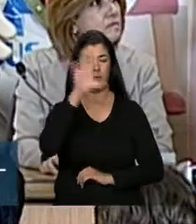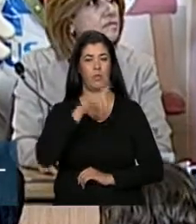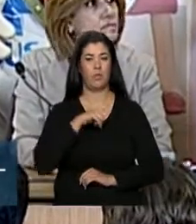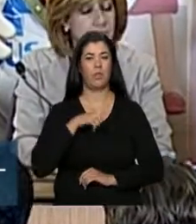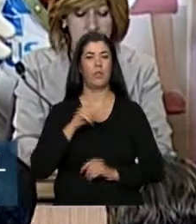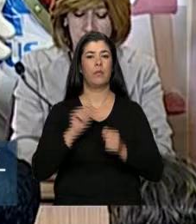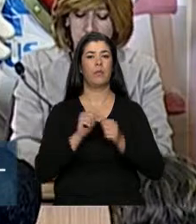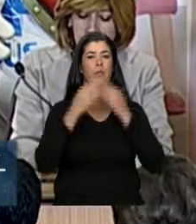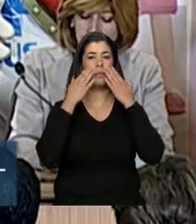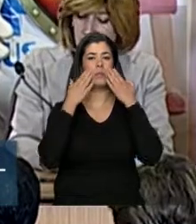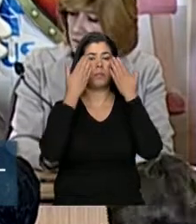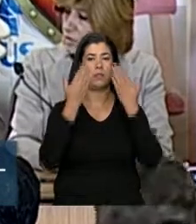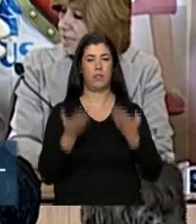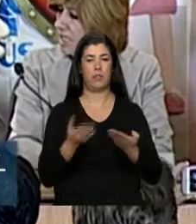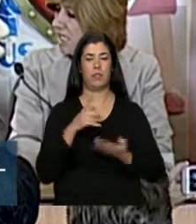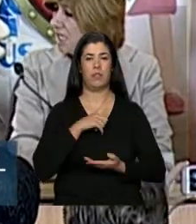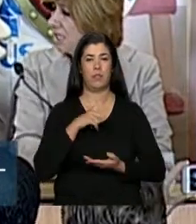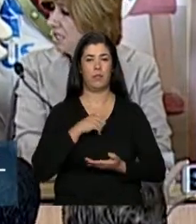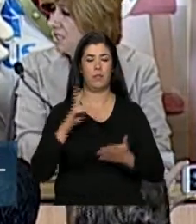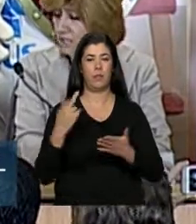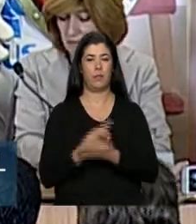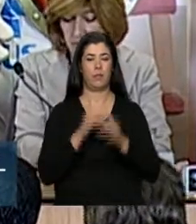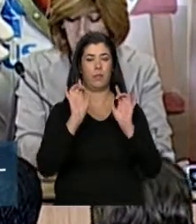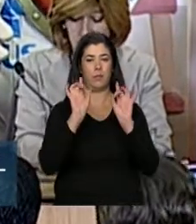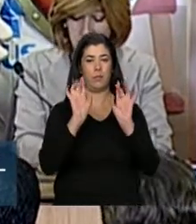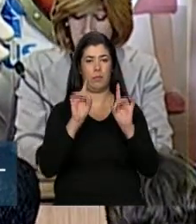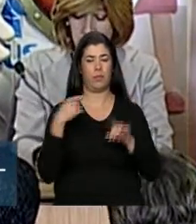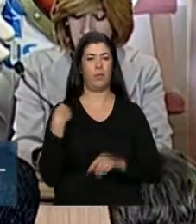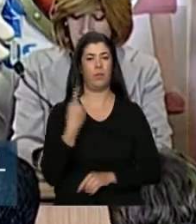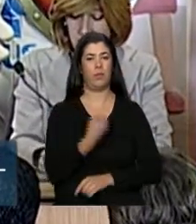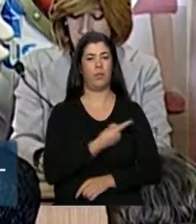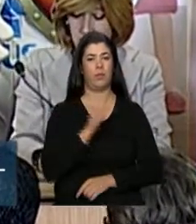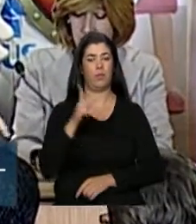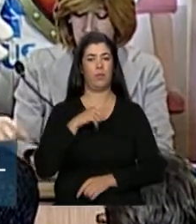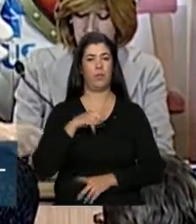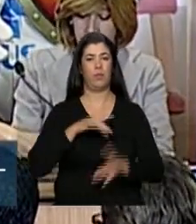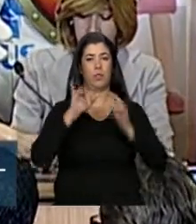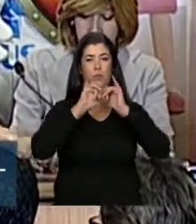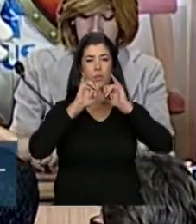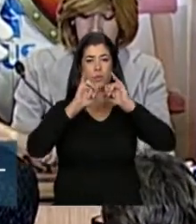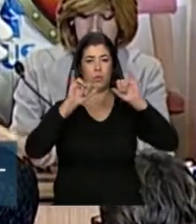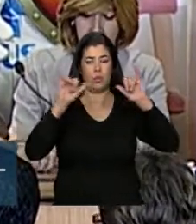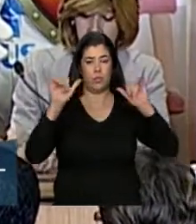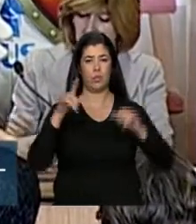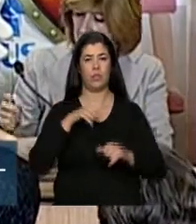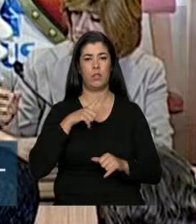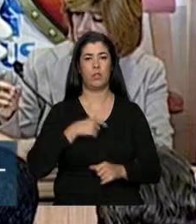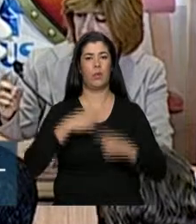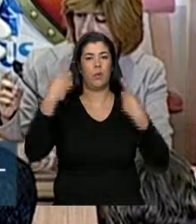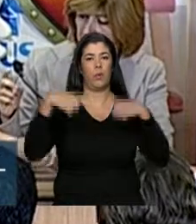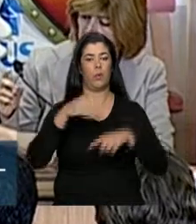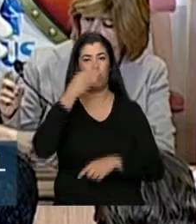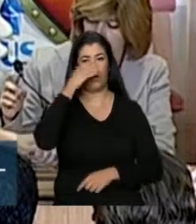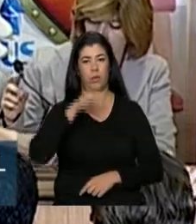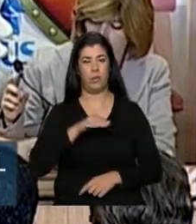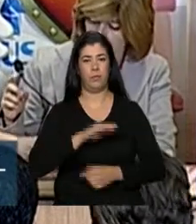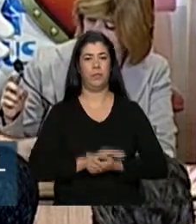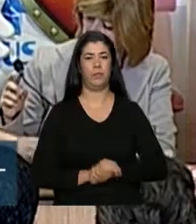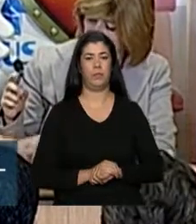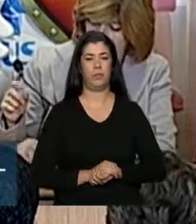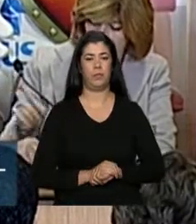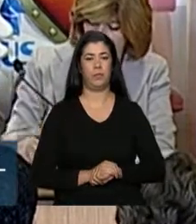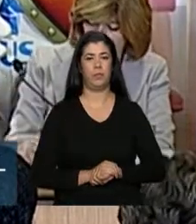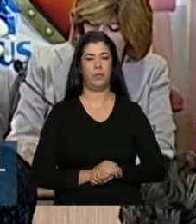para ela fazer a apresentação nesse momento muito especial que nós lançamos a campanha da vacinação contra a gripe. Tem